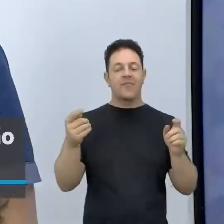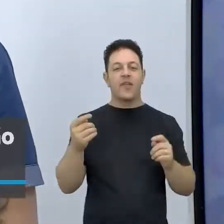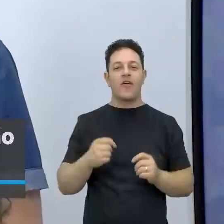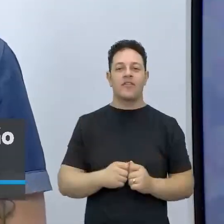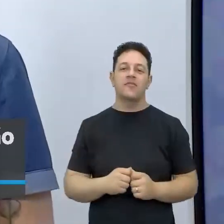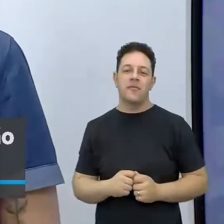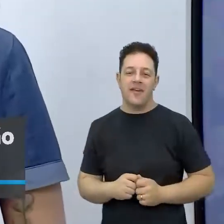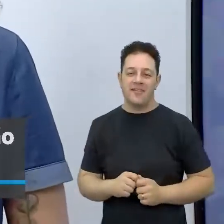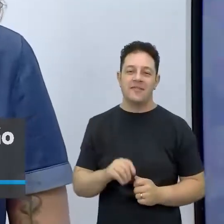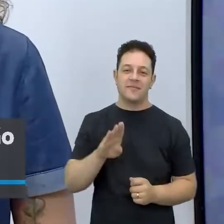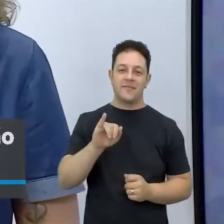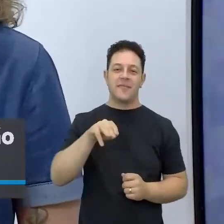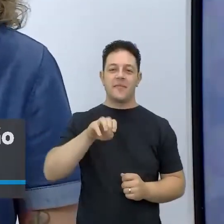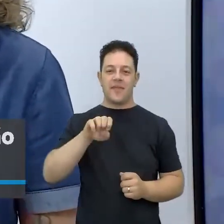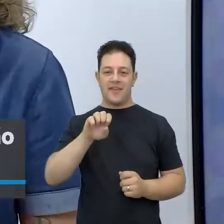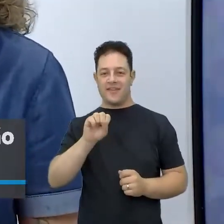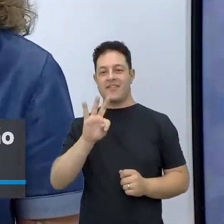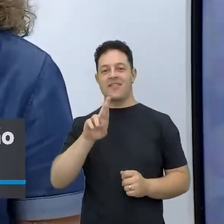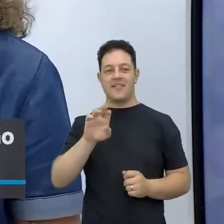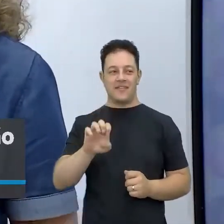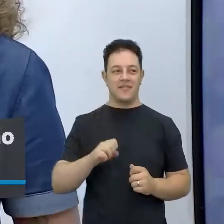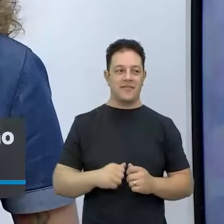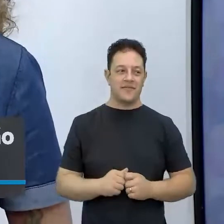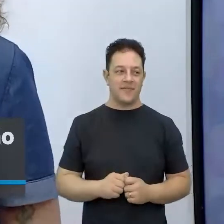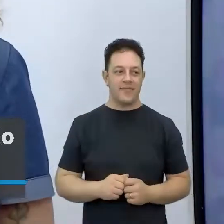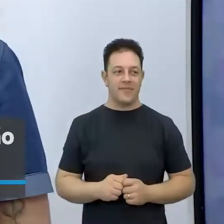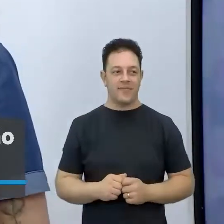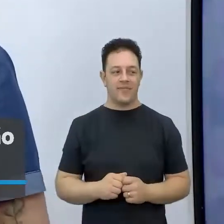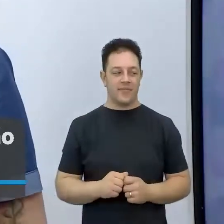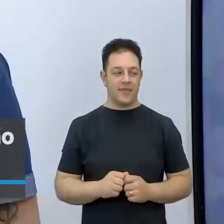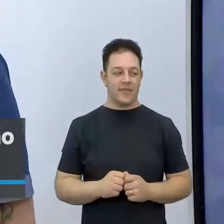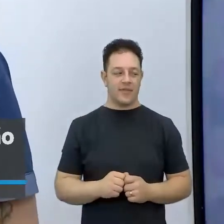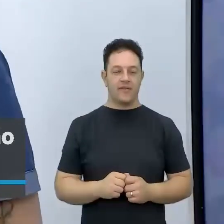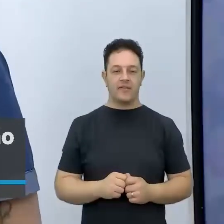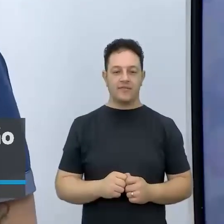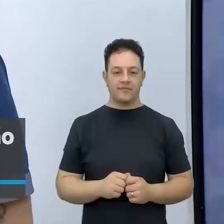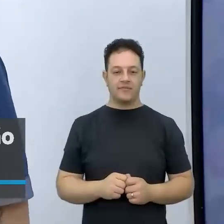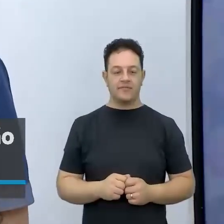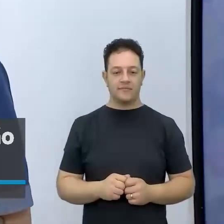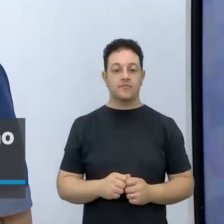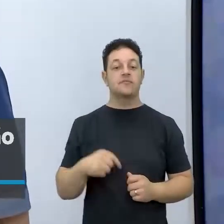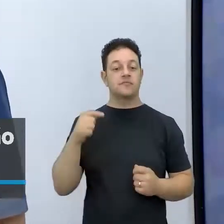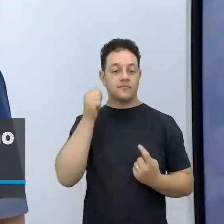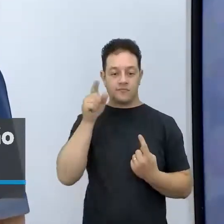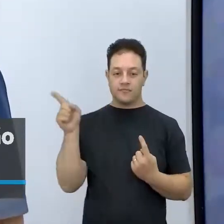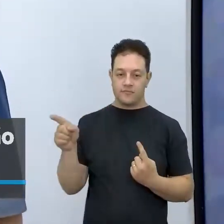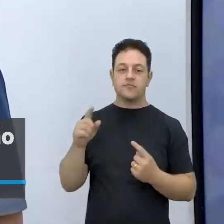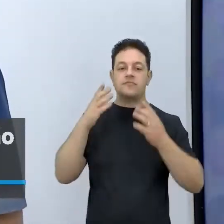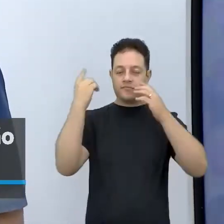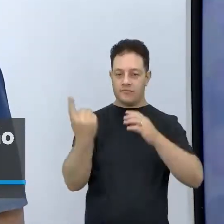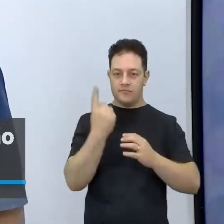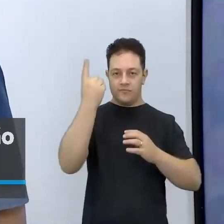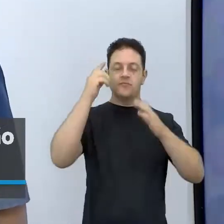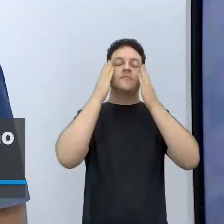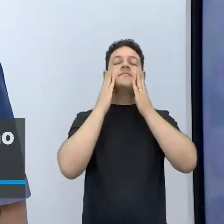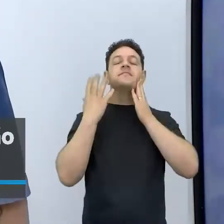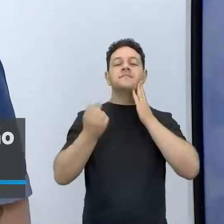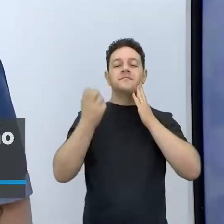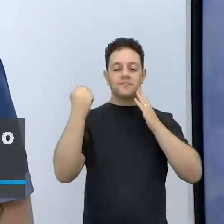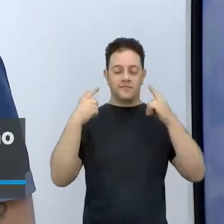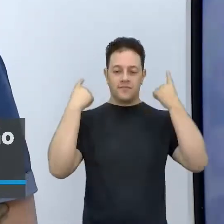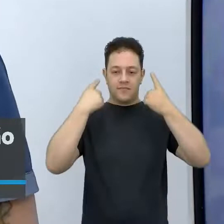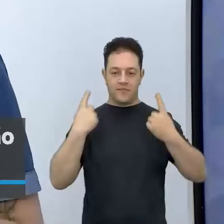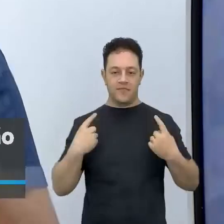bimestre, tá? Vou fazer aí a minha descrição para vocês. Então, eu sou alta, branca, cabelos cacheados na altura dos